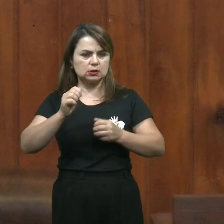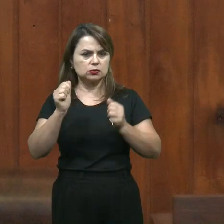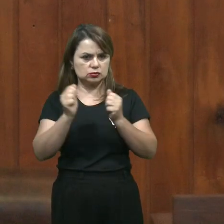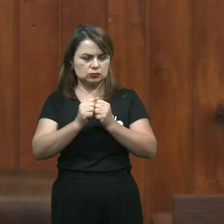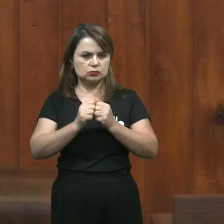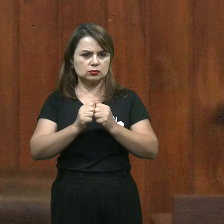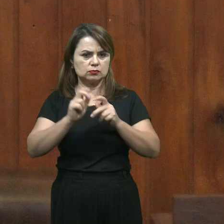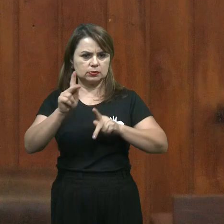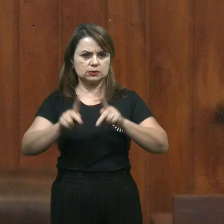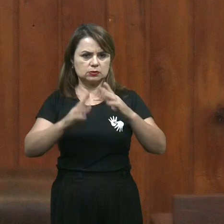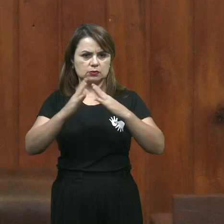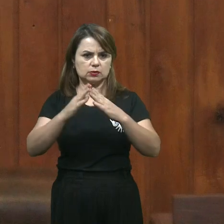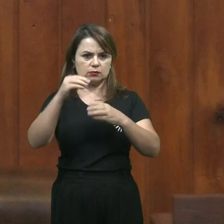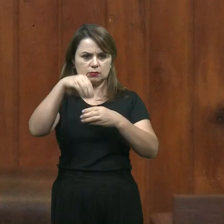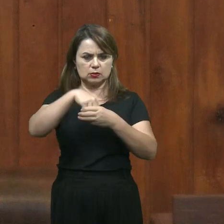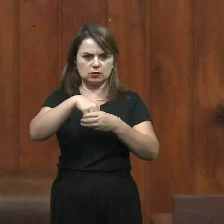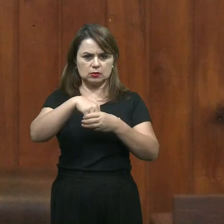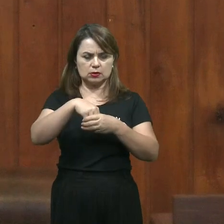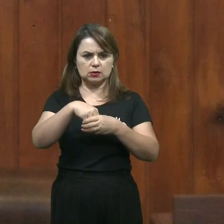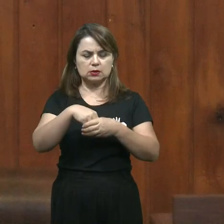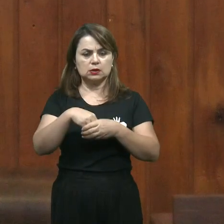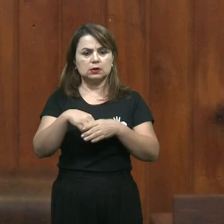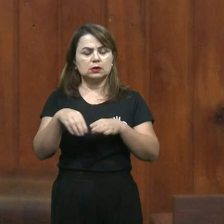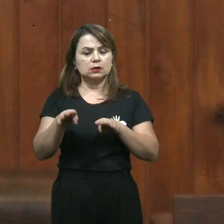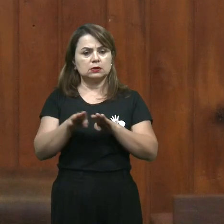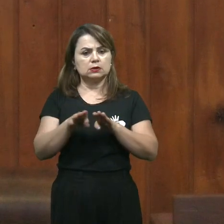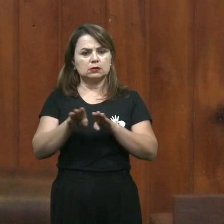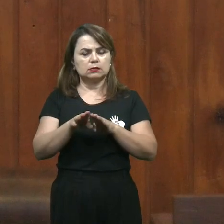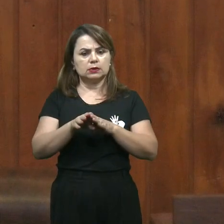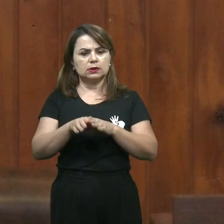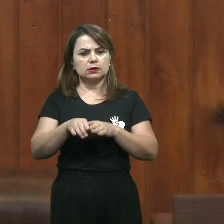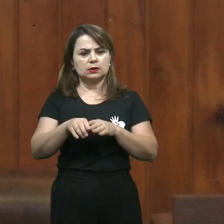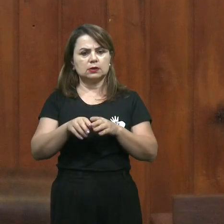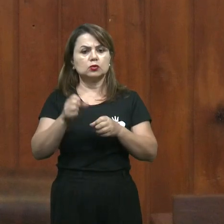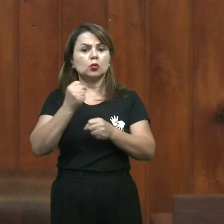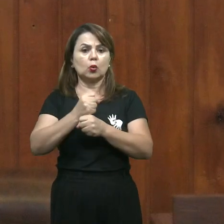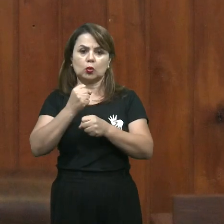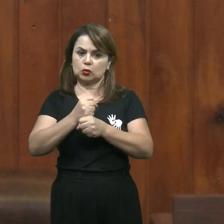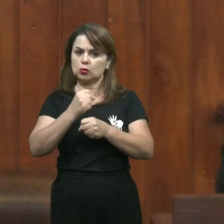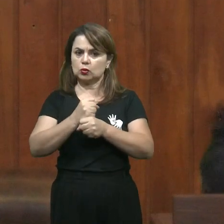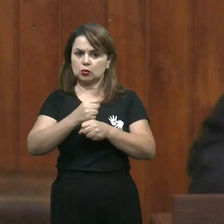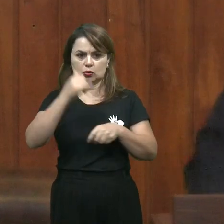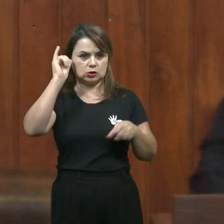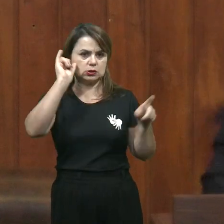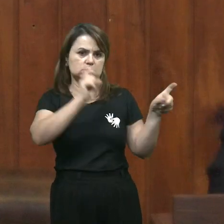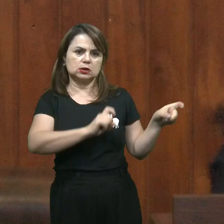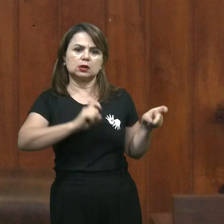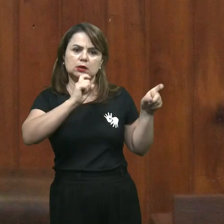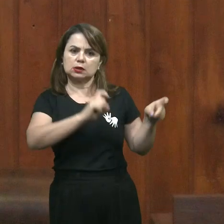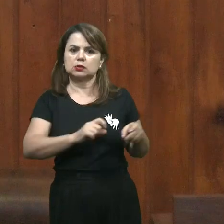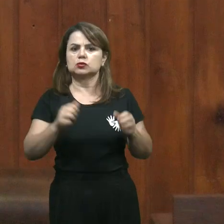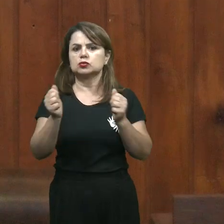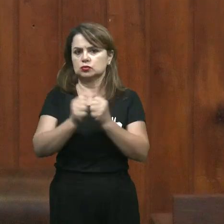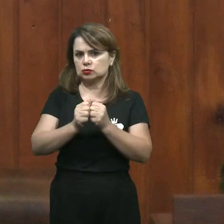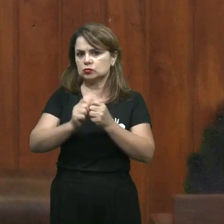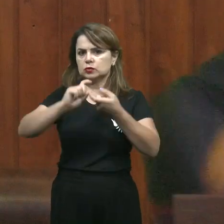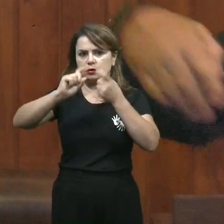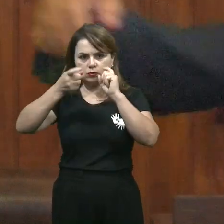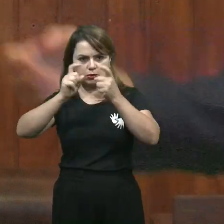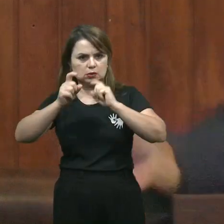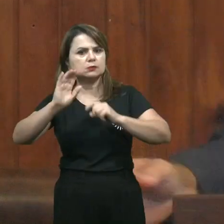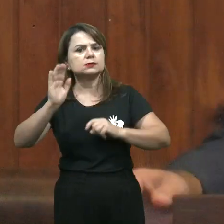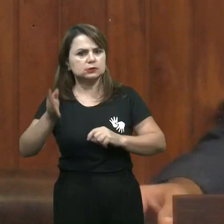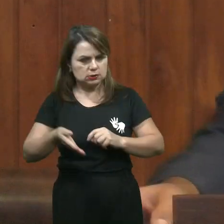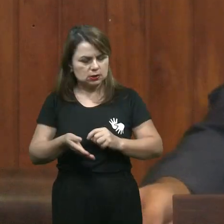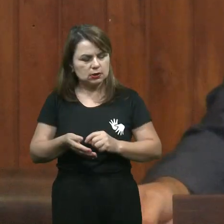moradores, produtores rurais, chacareiros. Fizemos lá sábado, domingo, dois, três